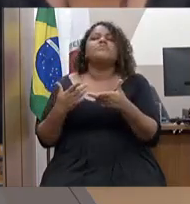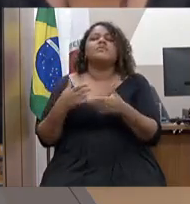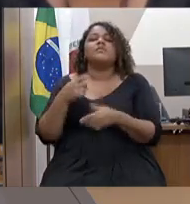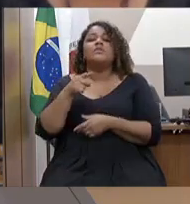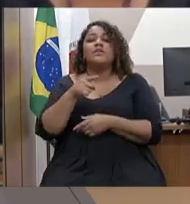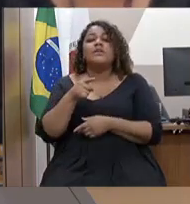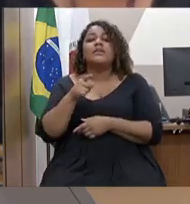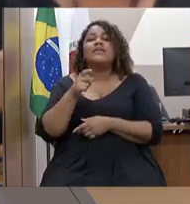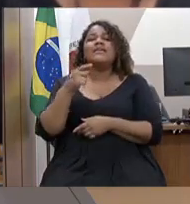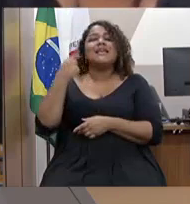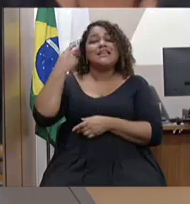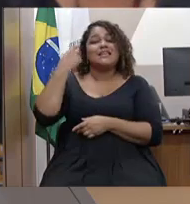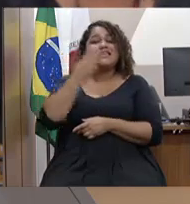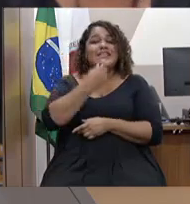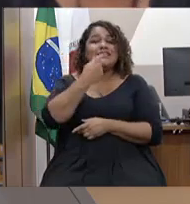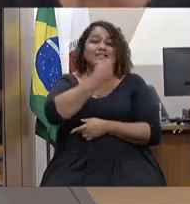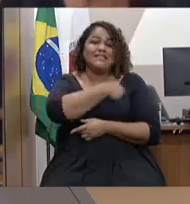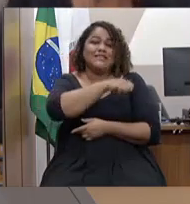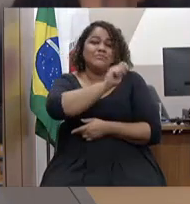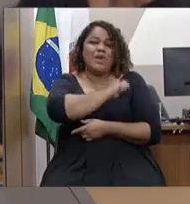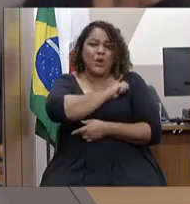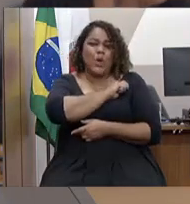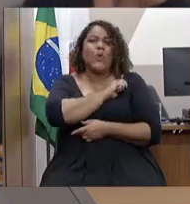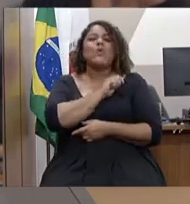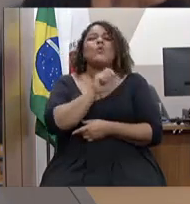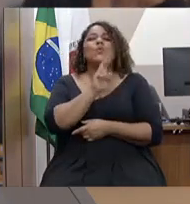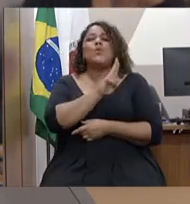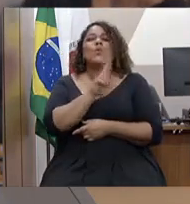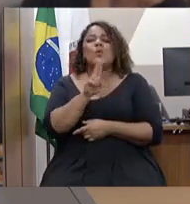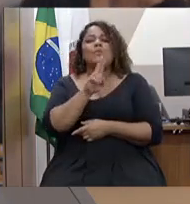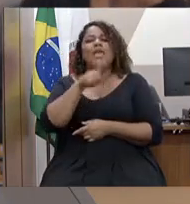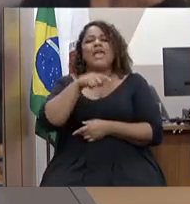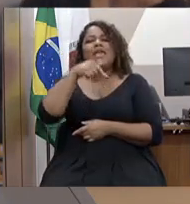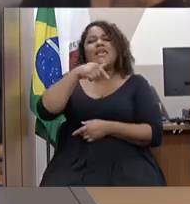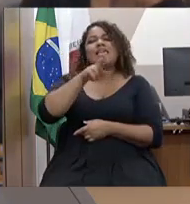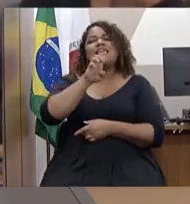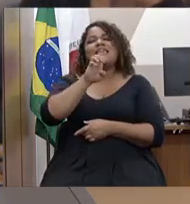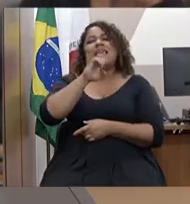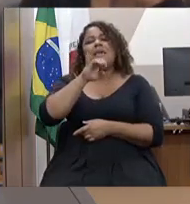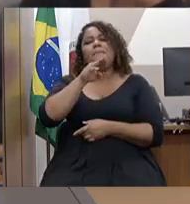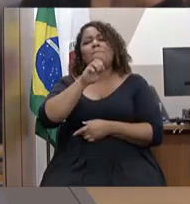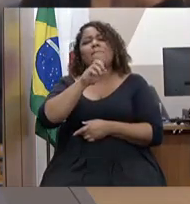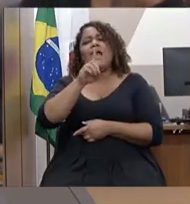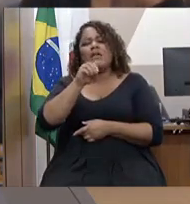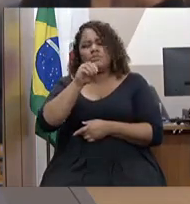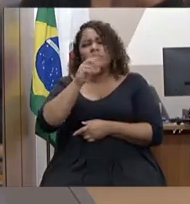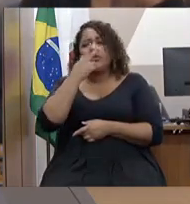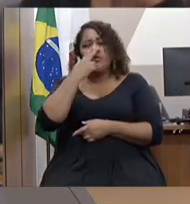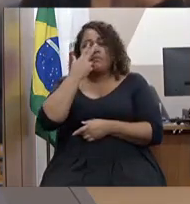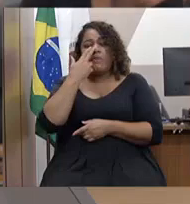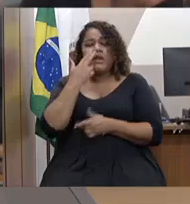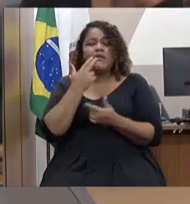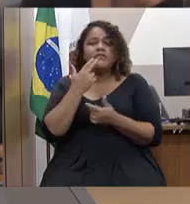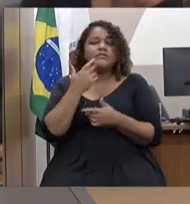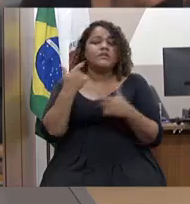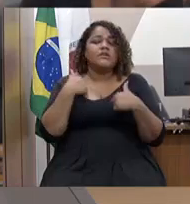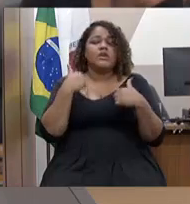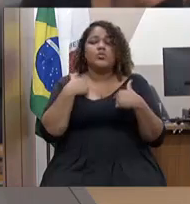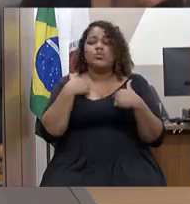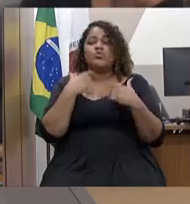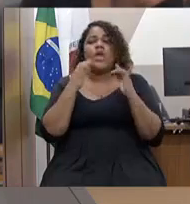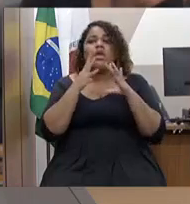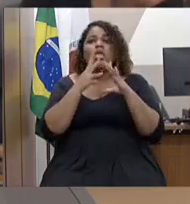interessante que em espanhol o termo é queimado é Burnout significa queimado o cara tá torrado mesmo cara não consegue fazer nada né